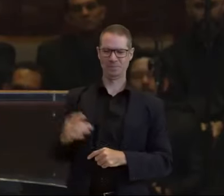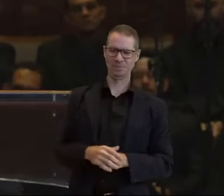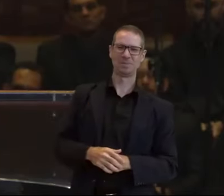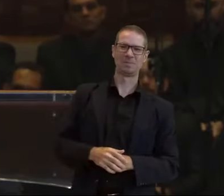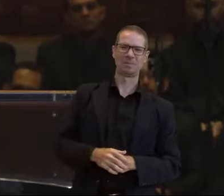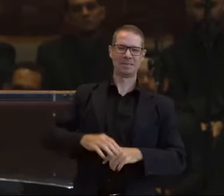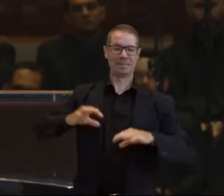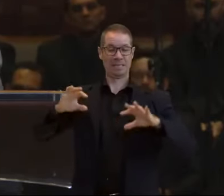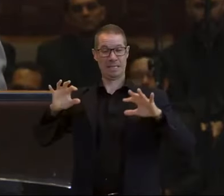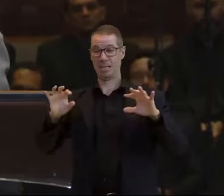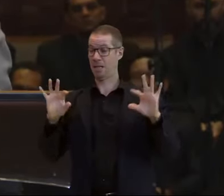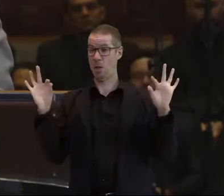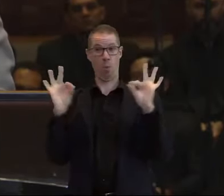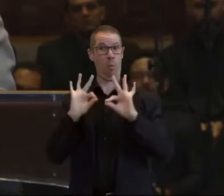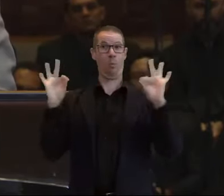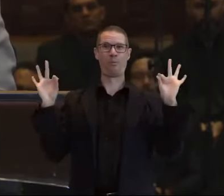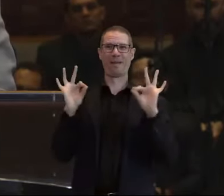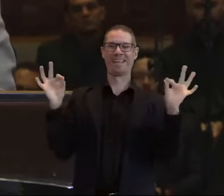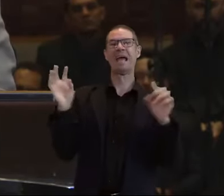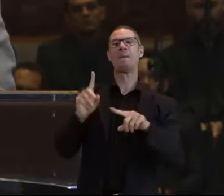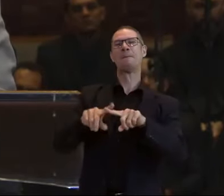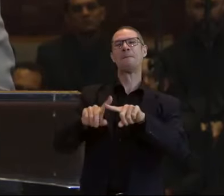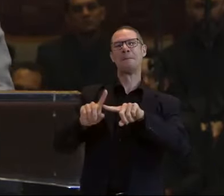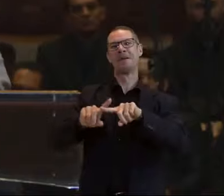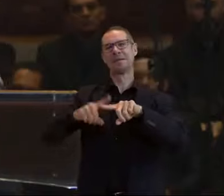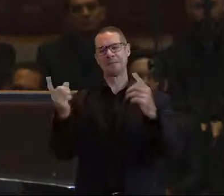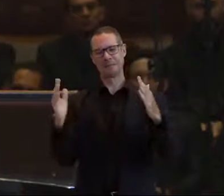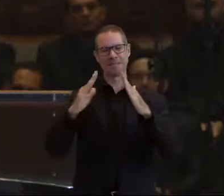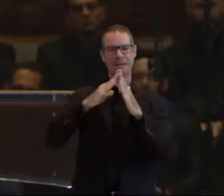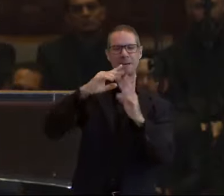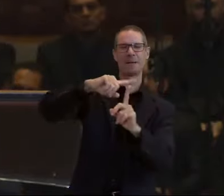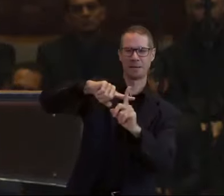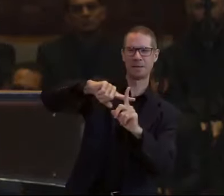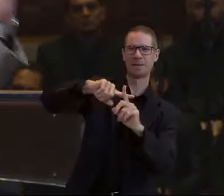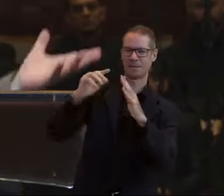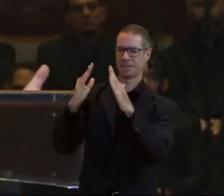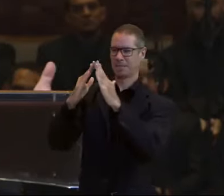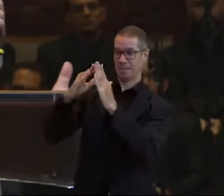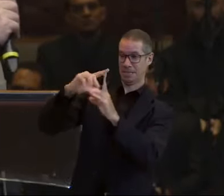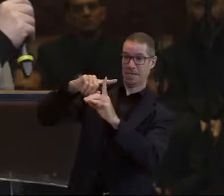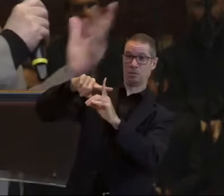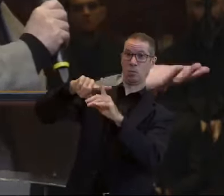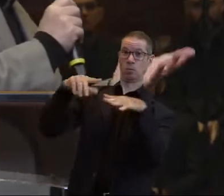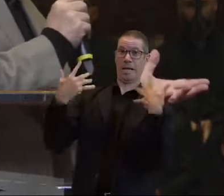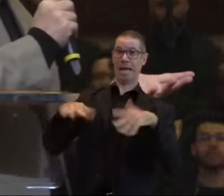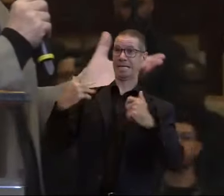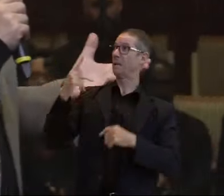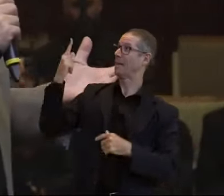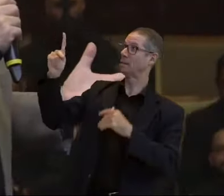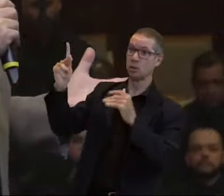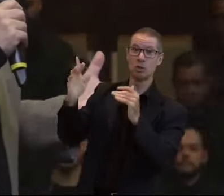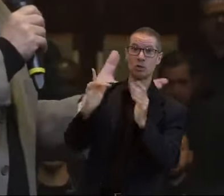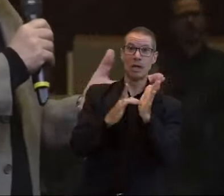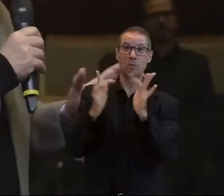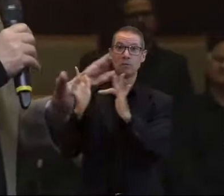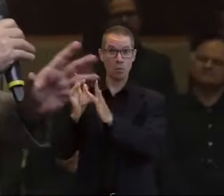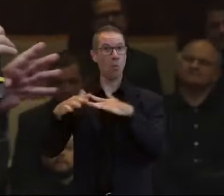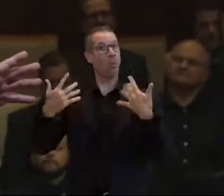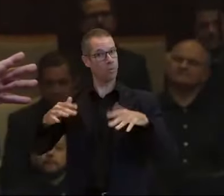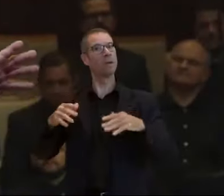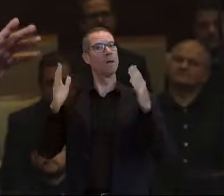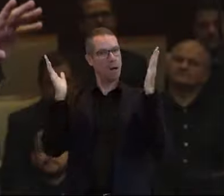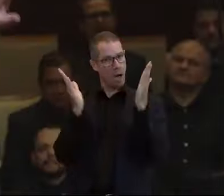tão incrível isso, porque a igreja de Jesus é algo tremendo, gente, é tremendo. Não é? E